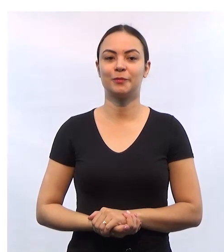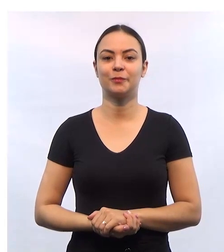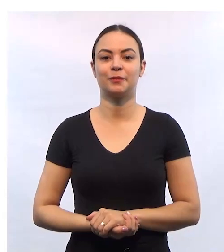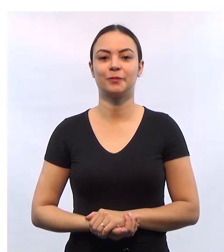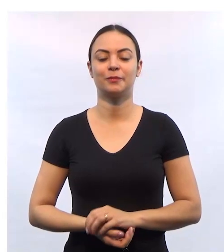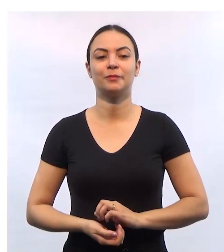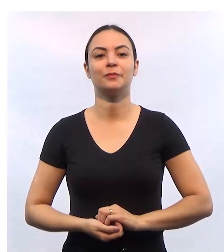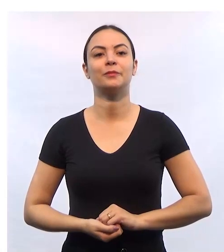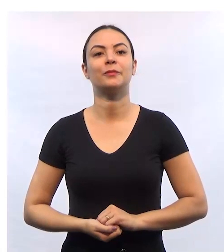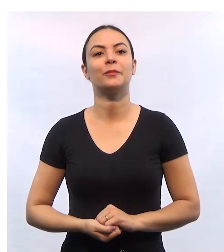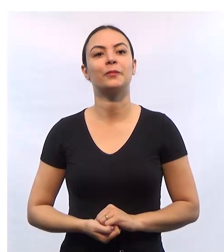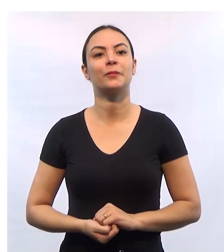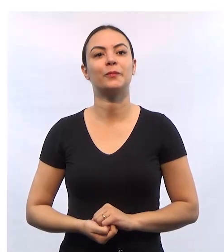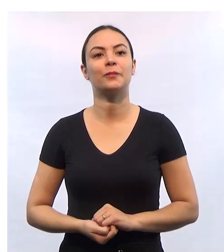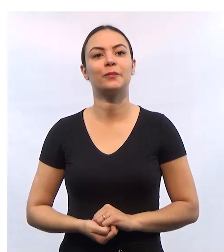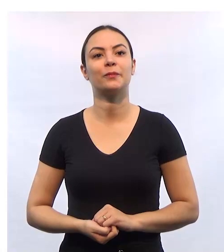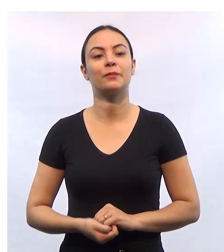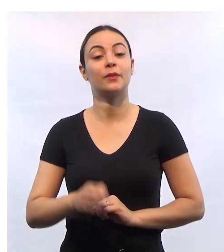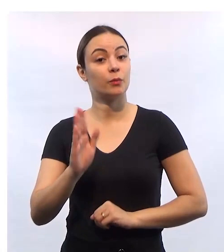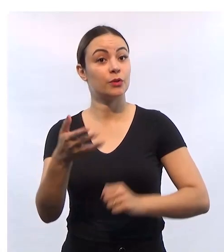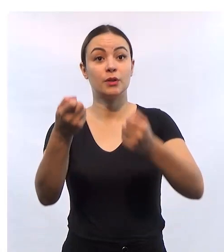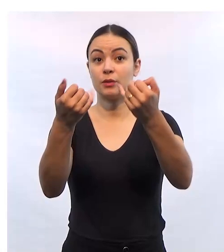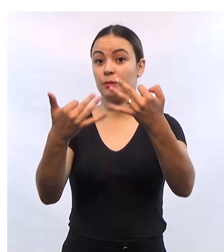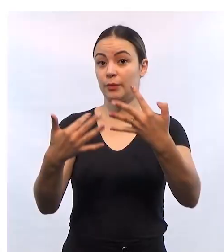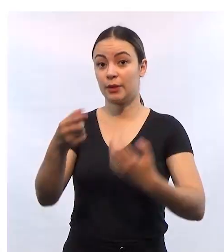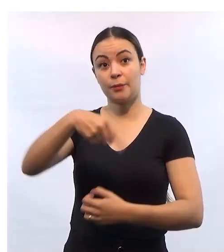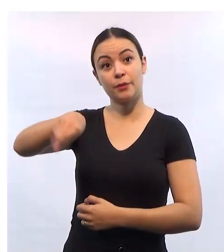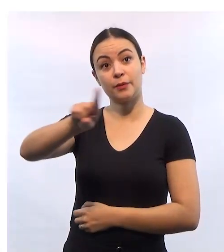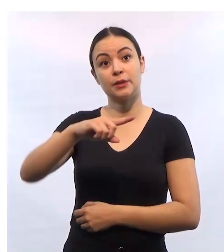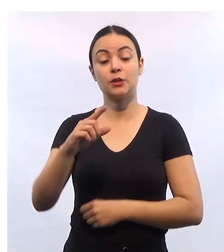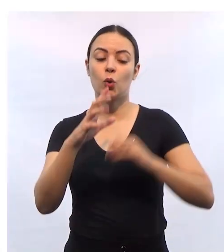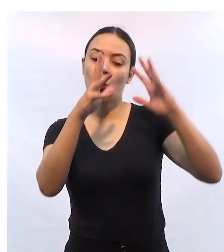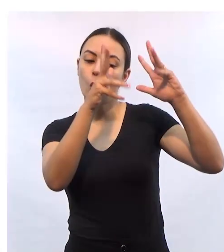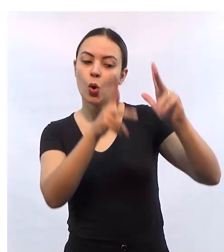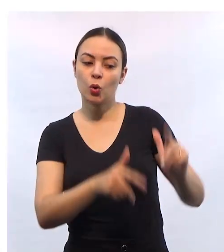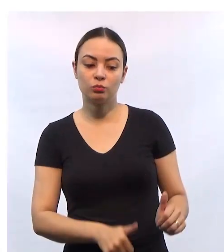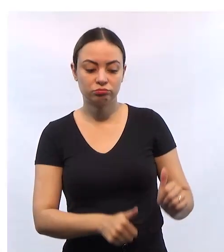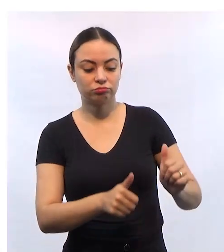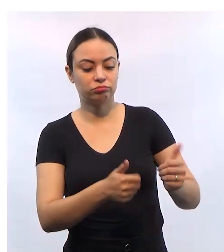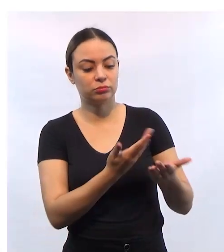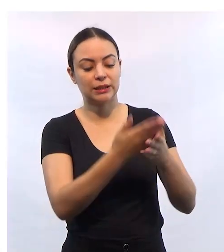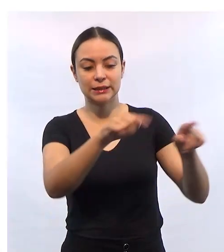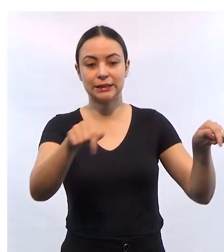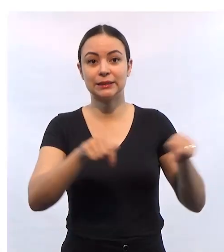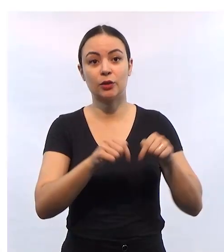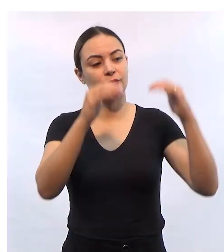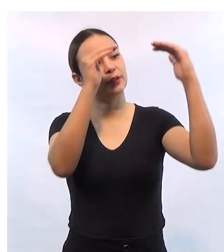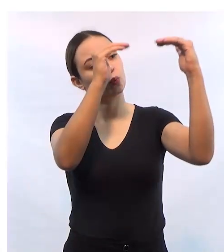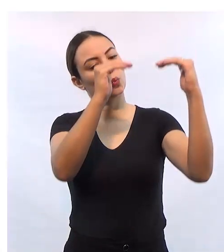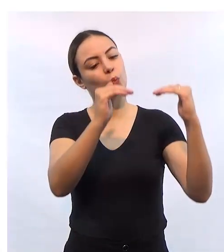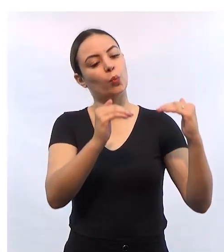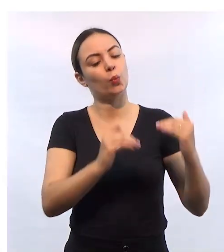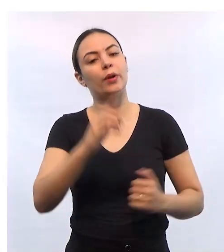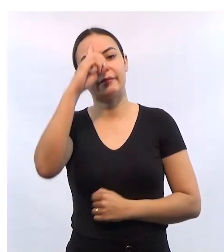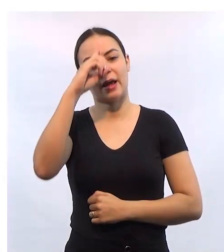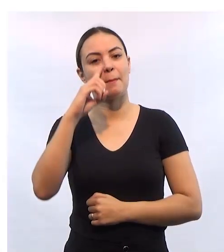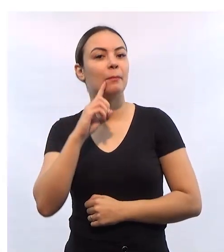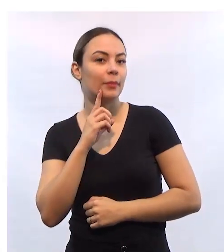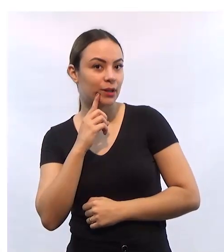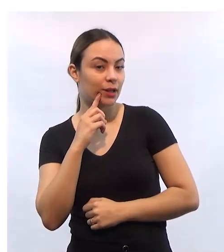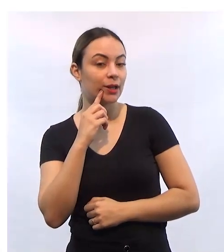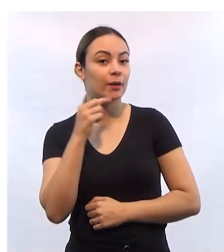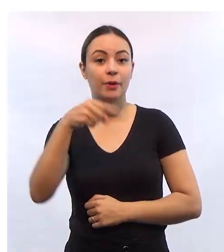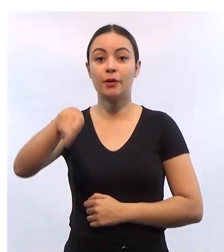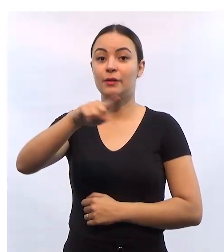Então, como eu vinha falando para você, todas as aulas nós vamos falar aqui, é claro, vamos deixar em negrito tudo aquilo que a gente vai